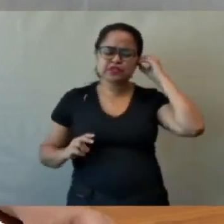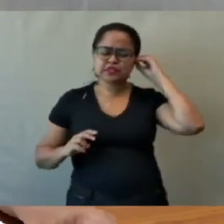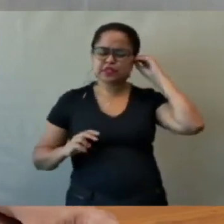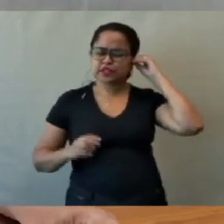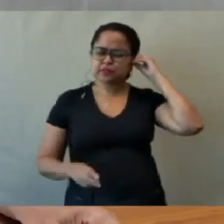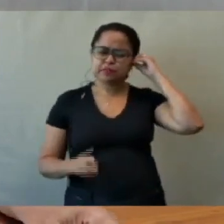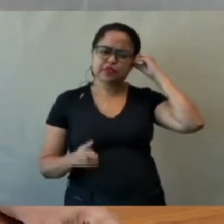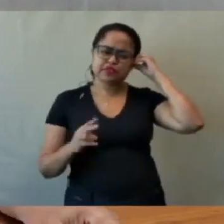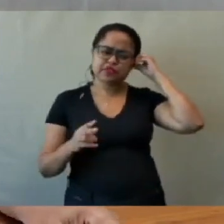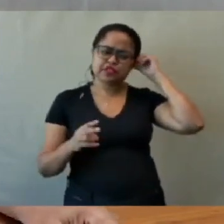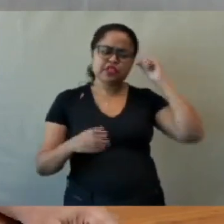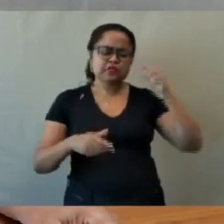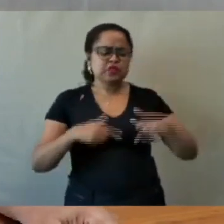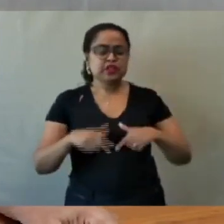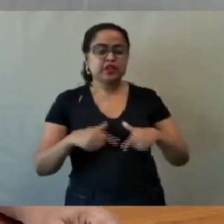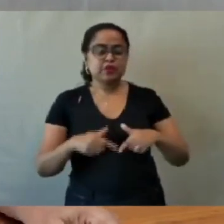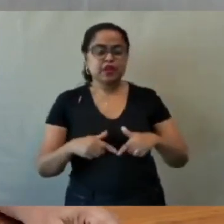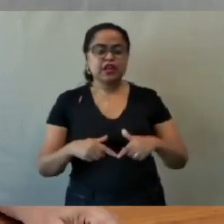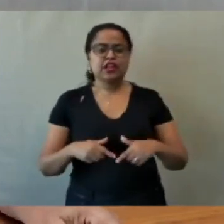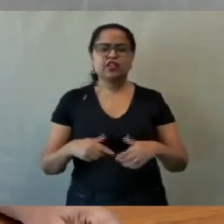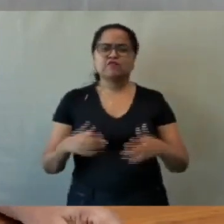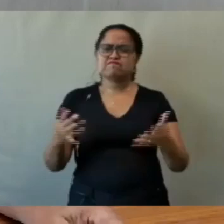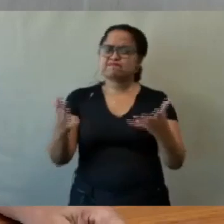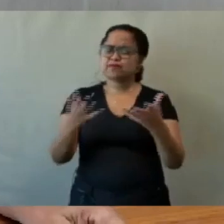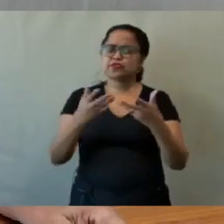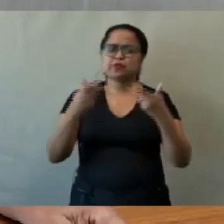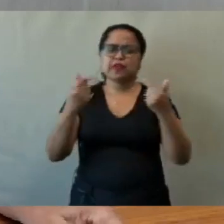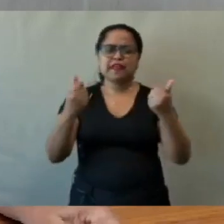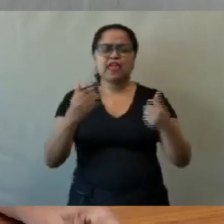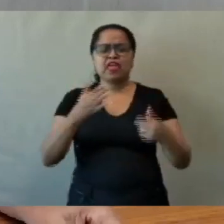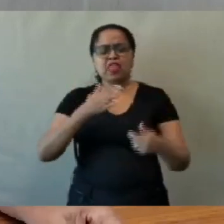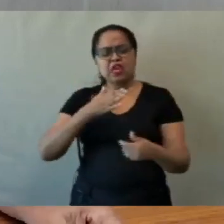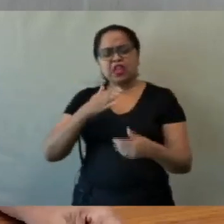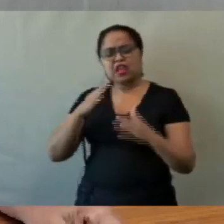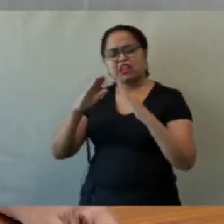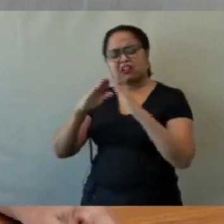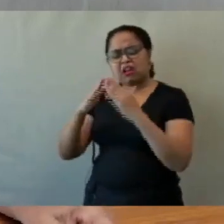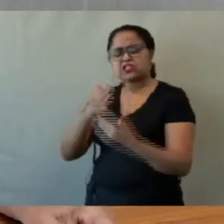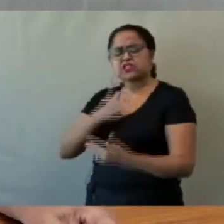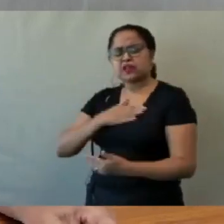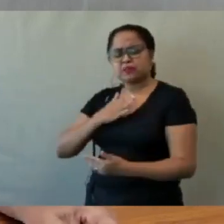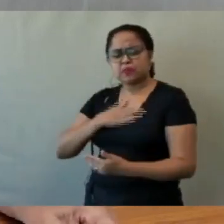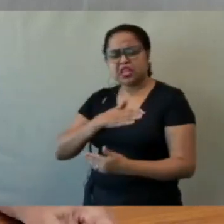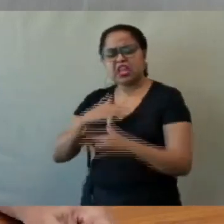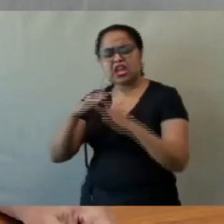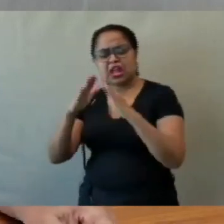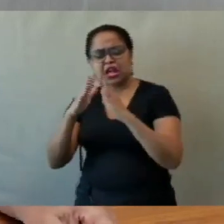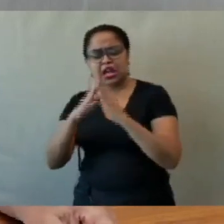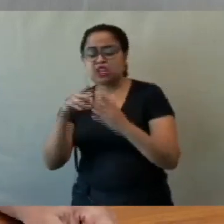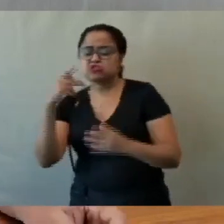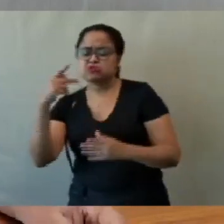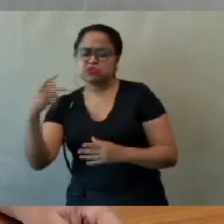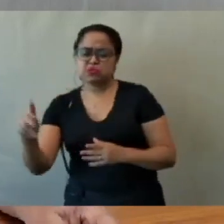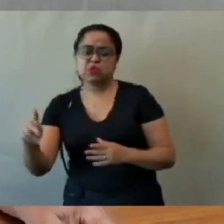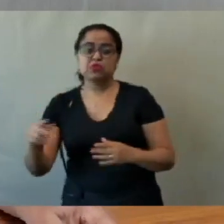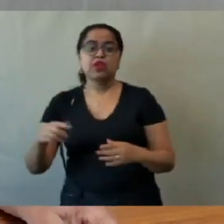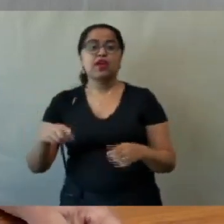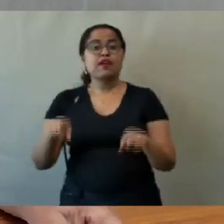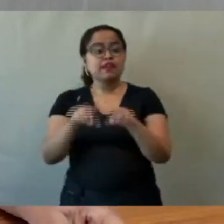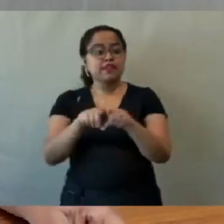com excelência. Na minha casa, na casa dos outros, que eu já trabalhei, e na minha escola,